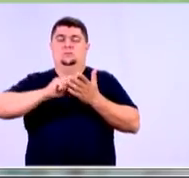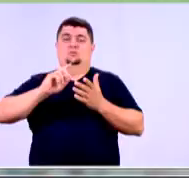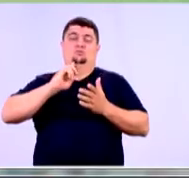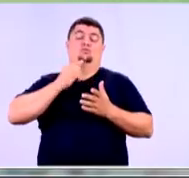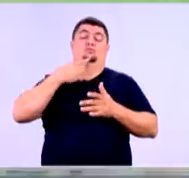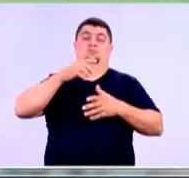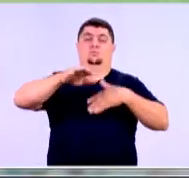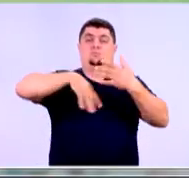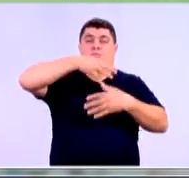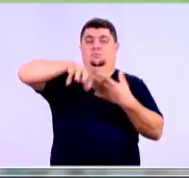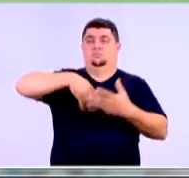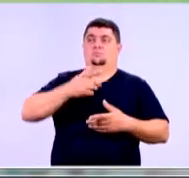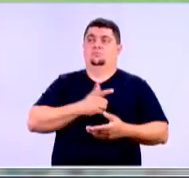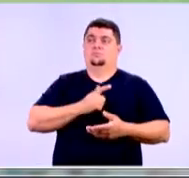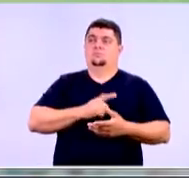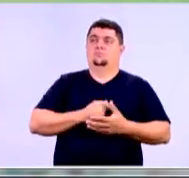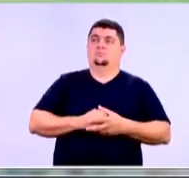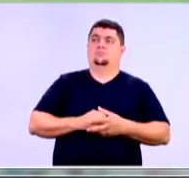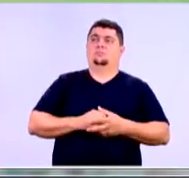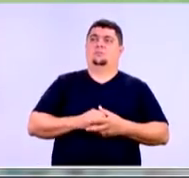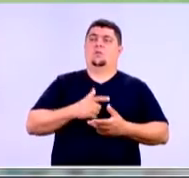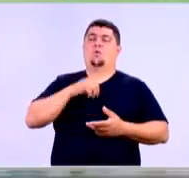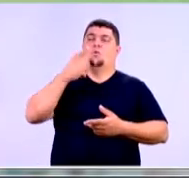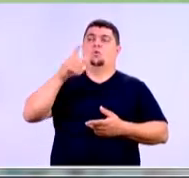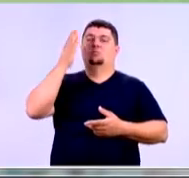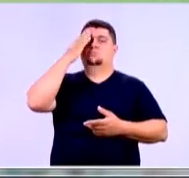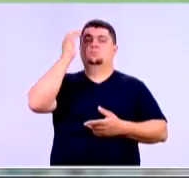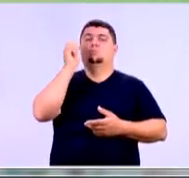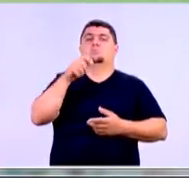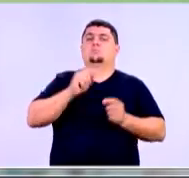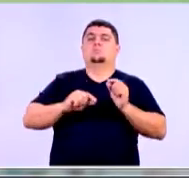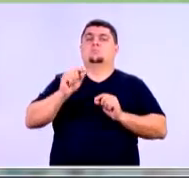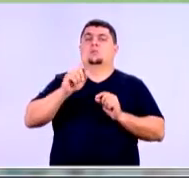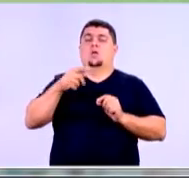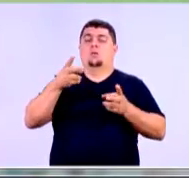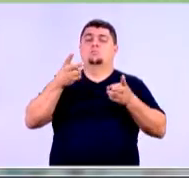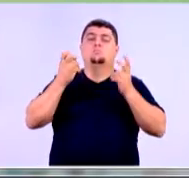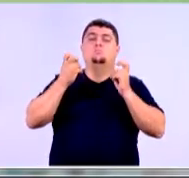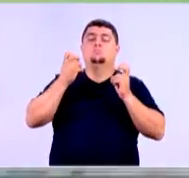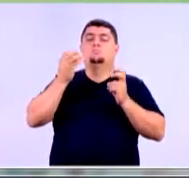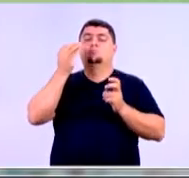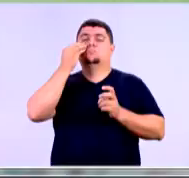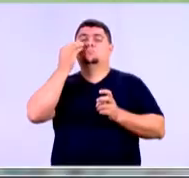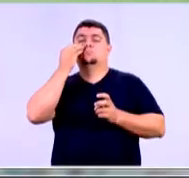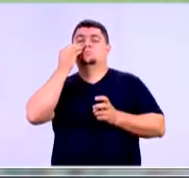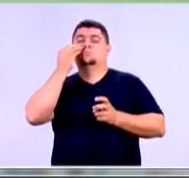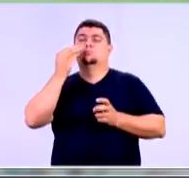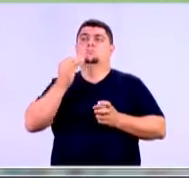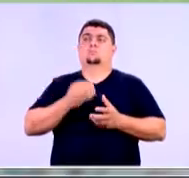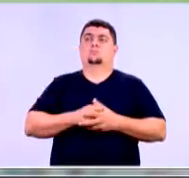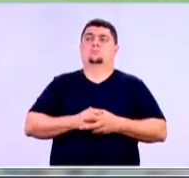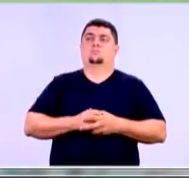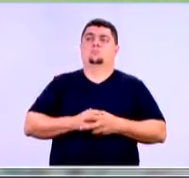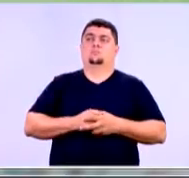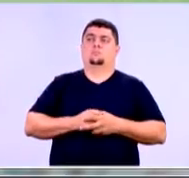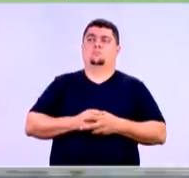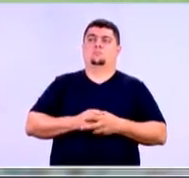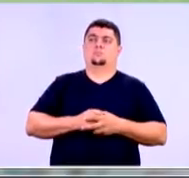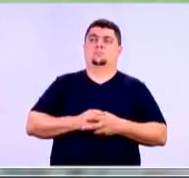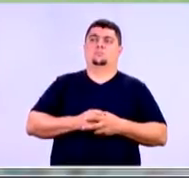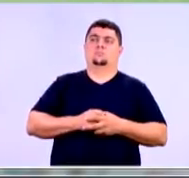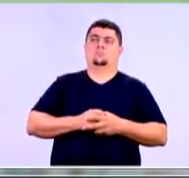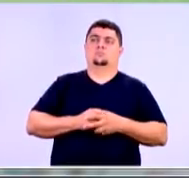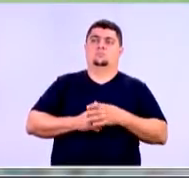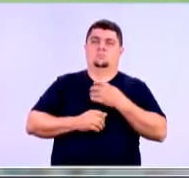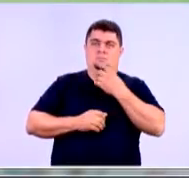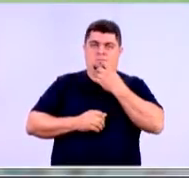bagunça. Gente, outra maneira de entender aqui é observar que, à exceção do